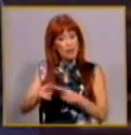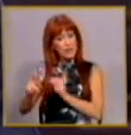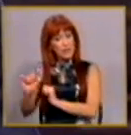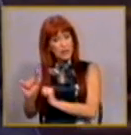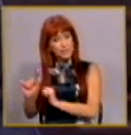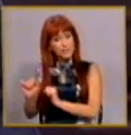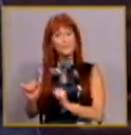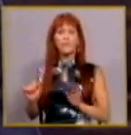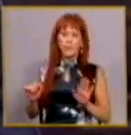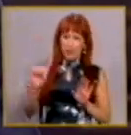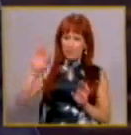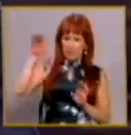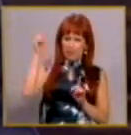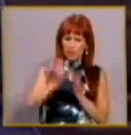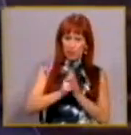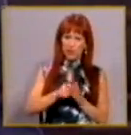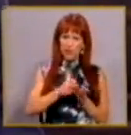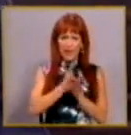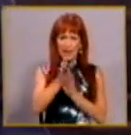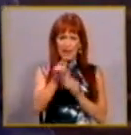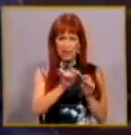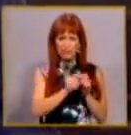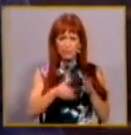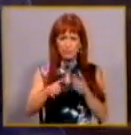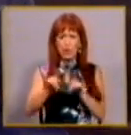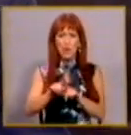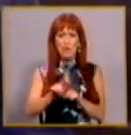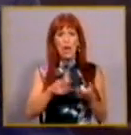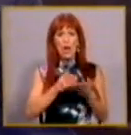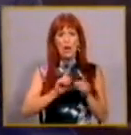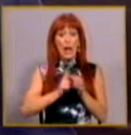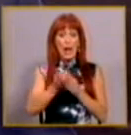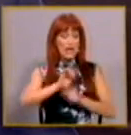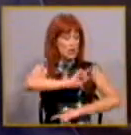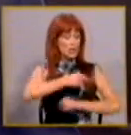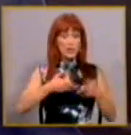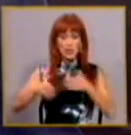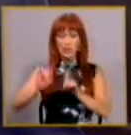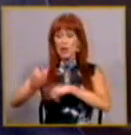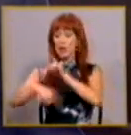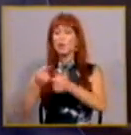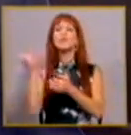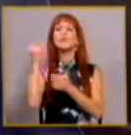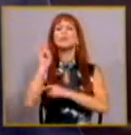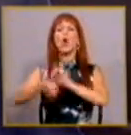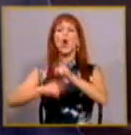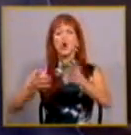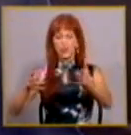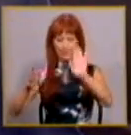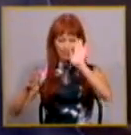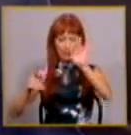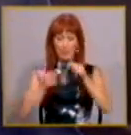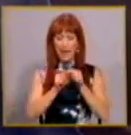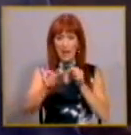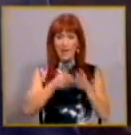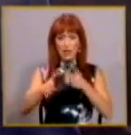alternativas. E, primeiro ponto, linhas de estratégia, são linhas força de estratégia e depois instrumentos para. E nestas medidas de